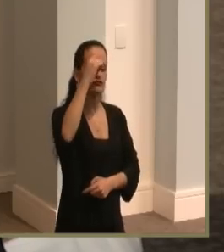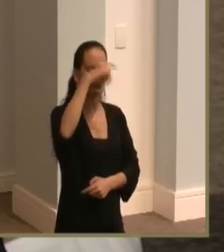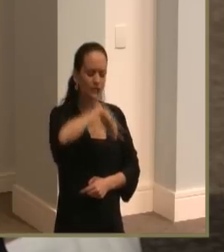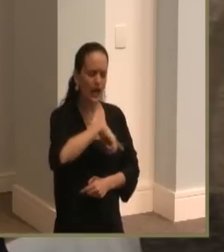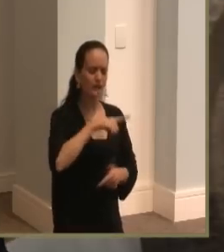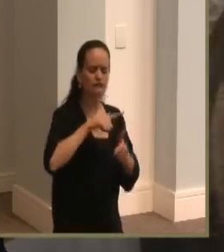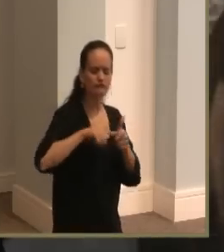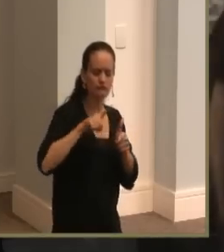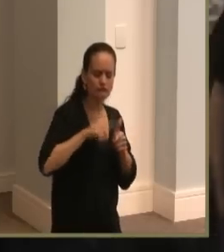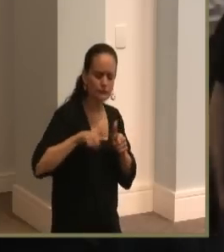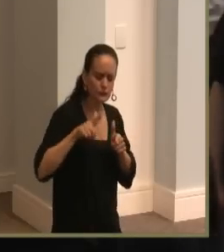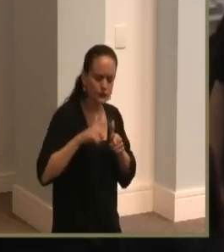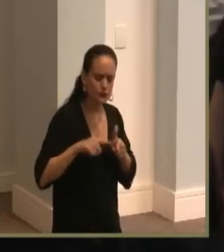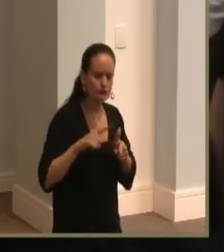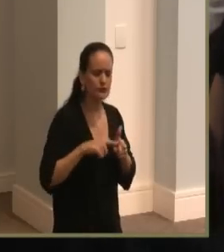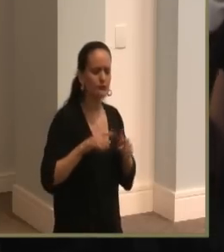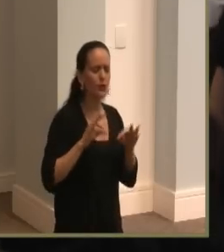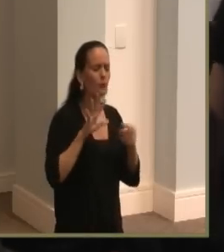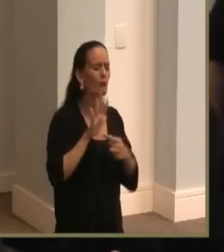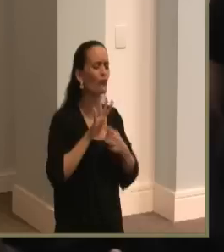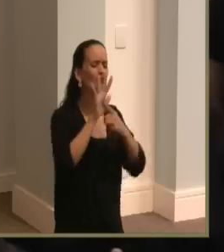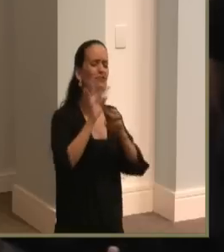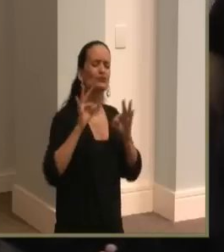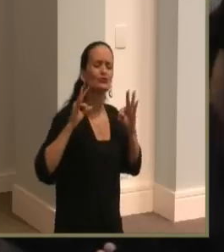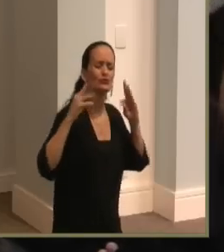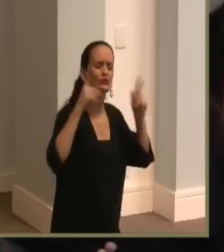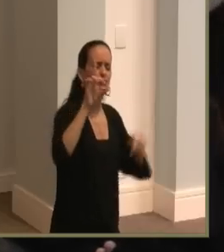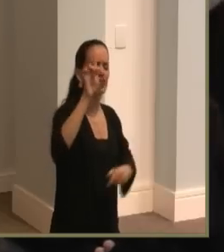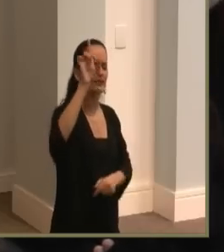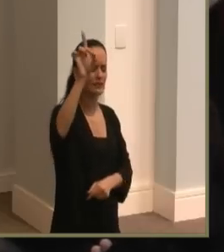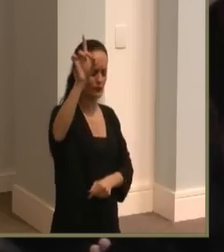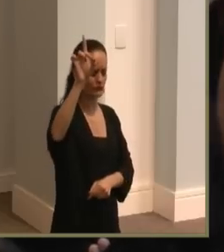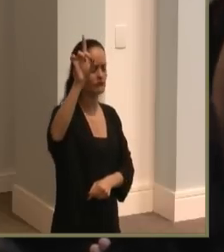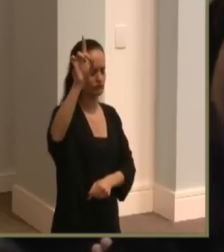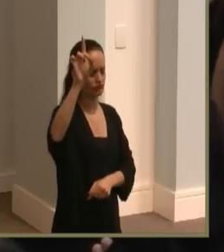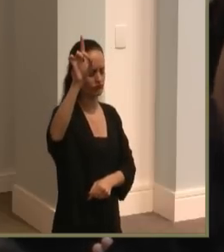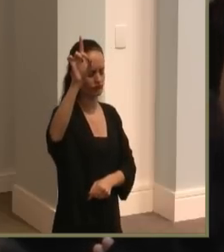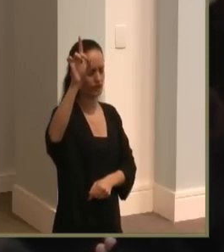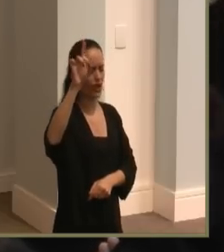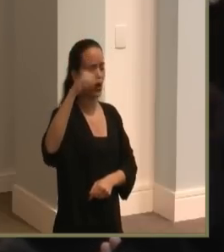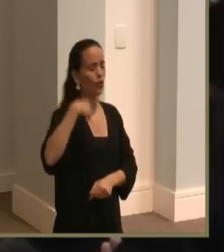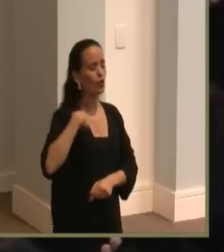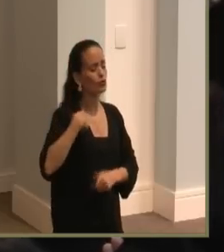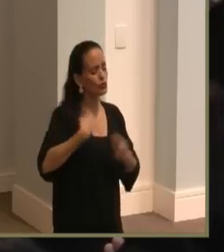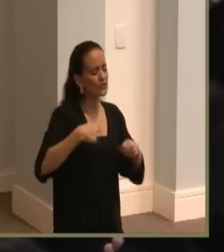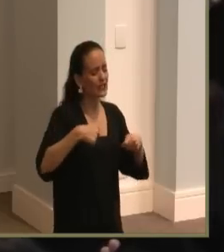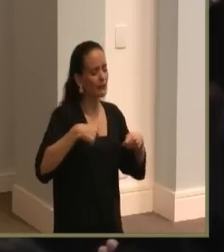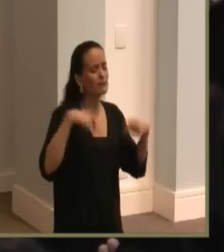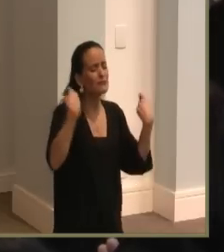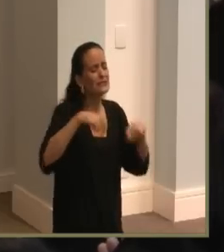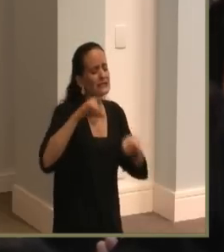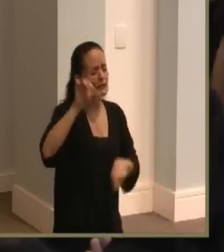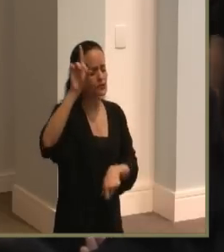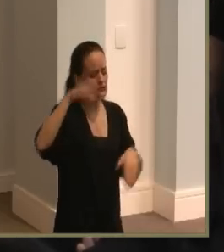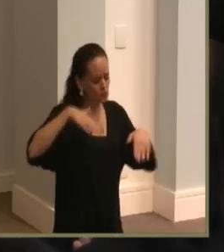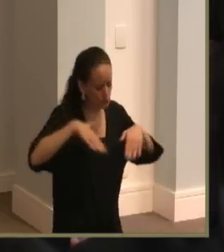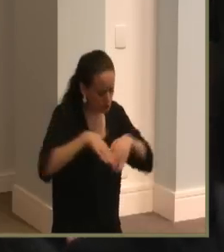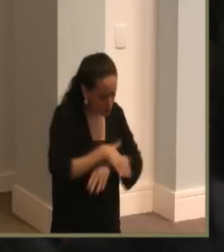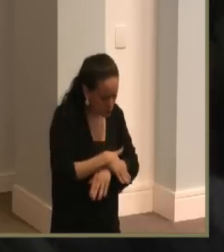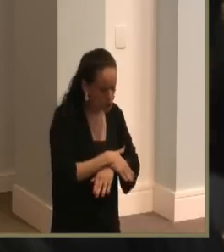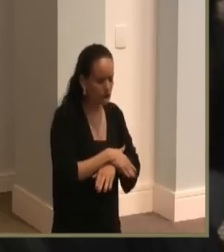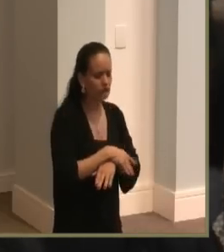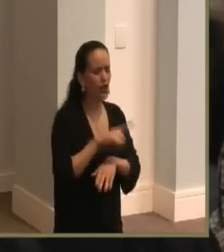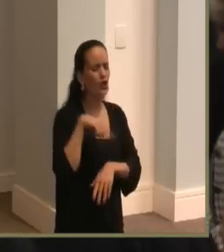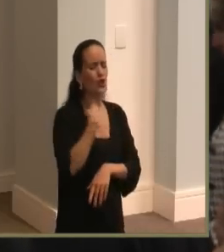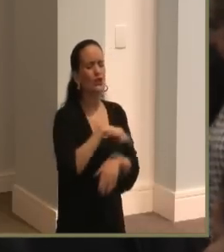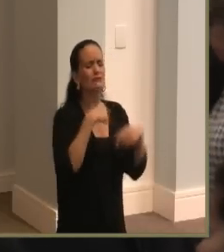ó Pai, colocando, ó Deus, diante do teu trono da graça, a nossa insuficiência, a nossa necessidade, a nossa